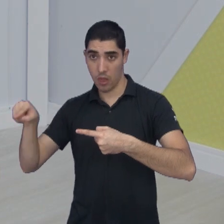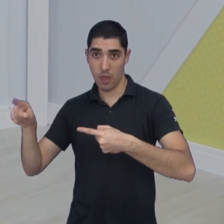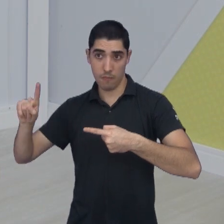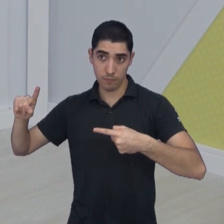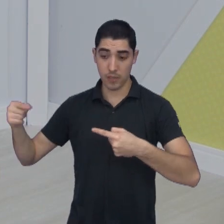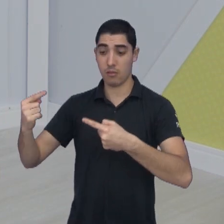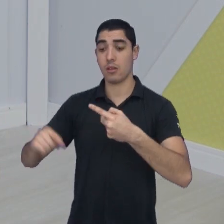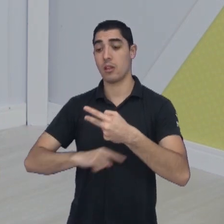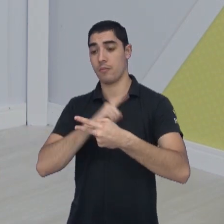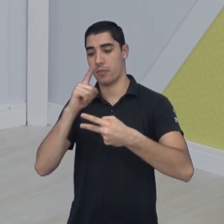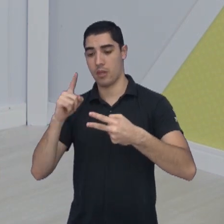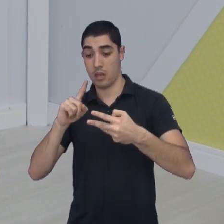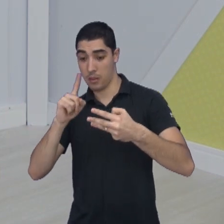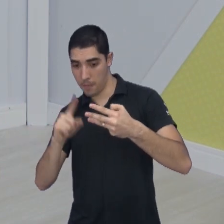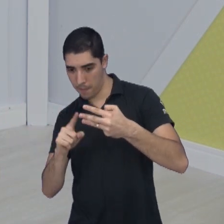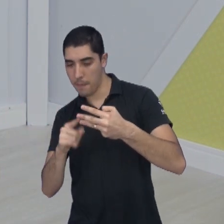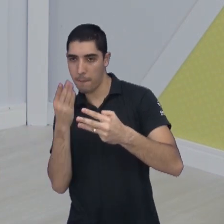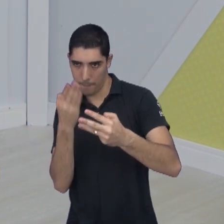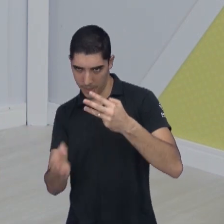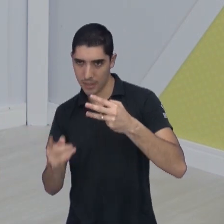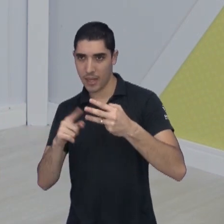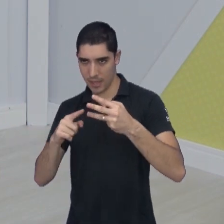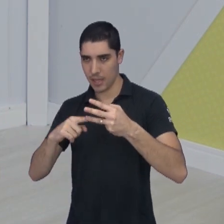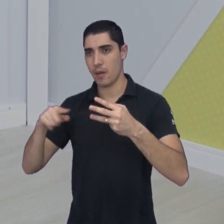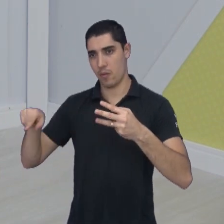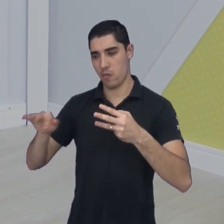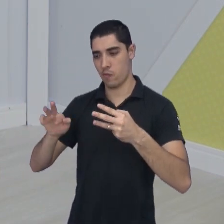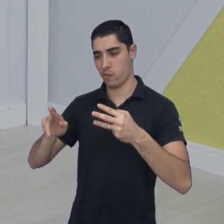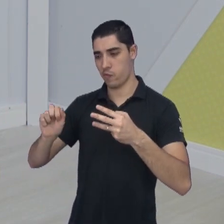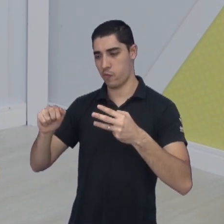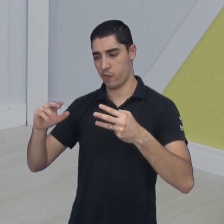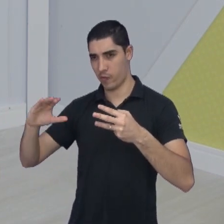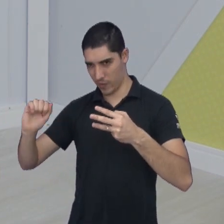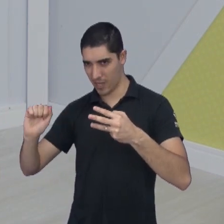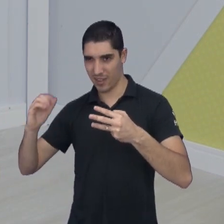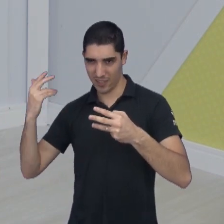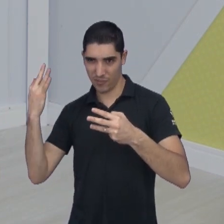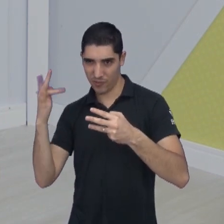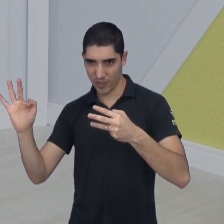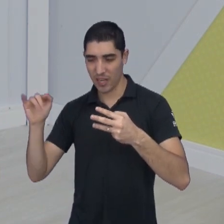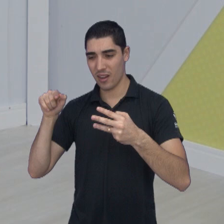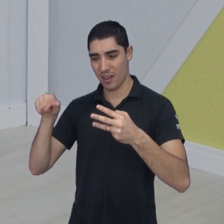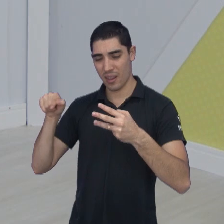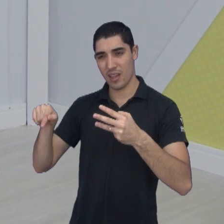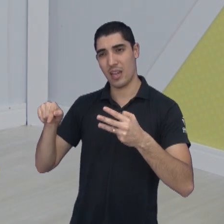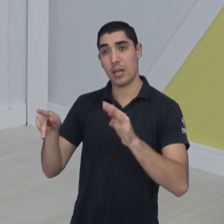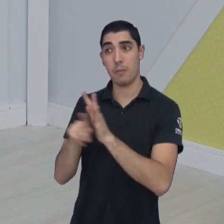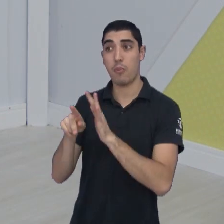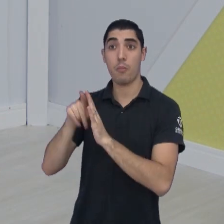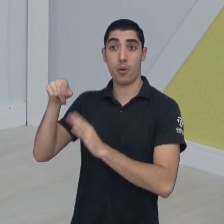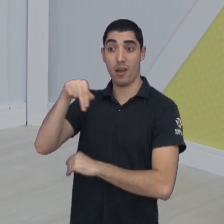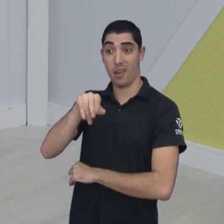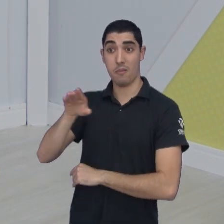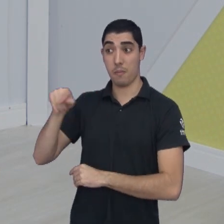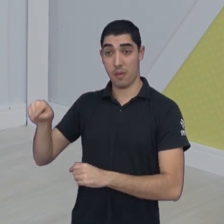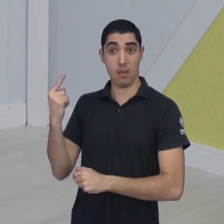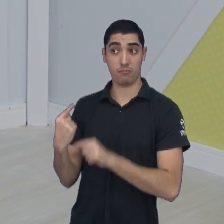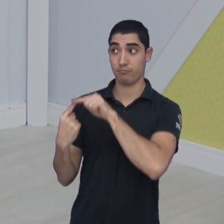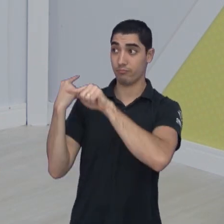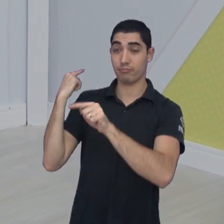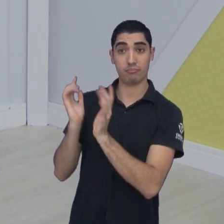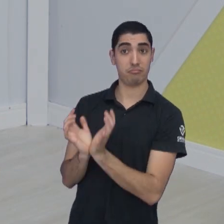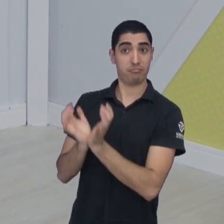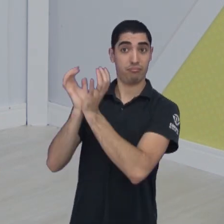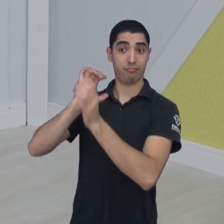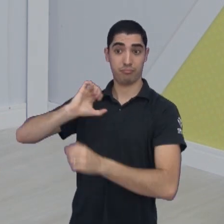do NBB. Repito, o Franca não estava completo, estava sem o Lucas Dias, que estava com a seleção, sem o Elinho Rubens, que é o técnico da